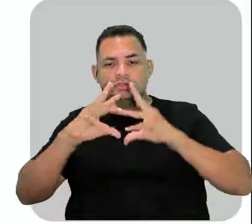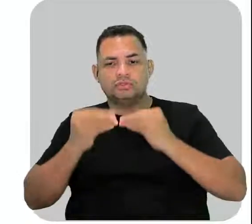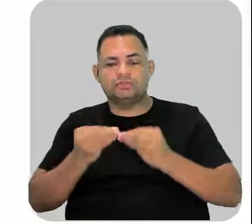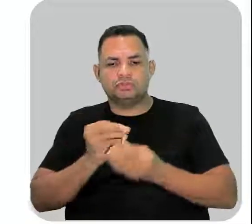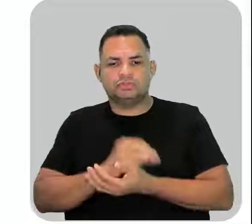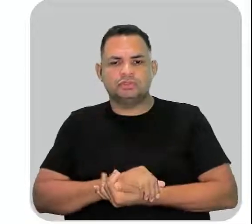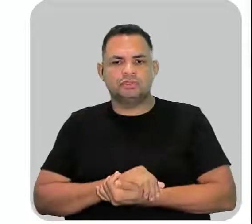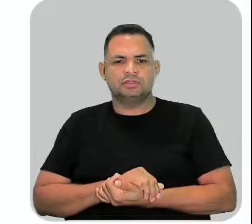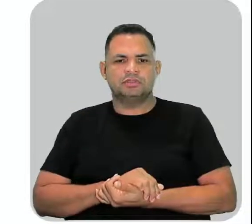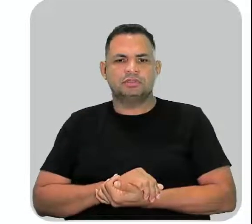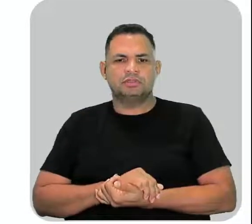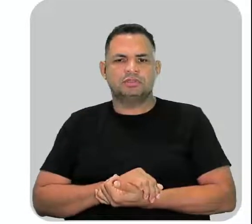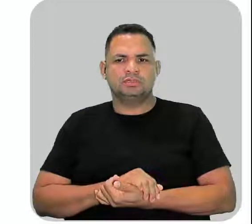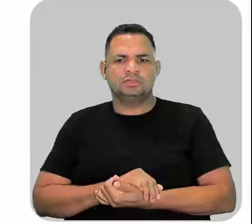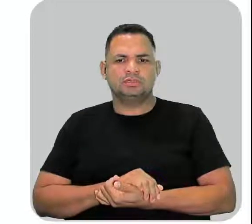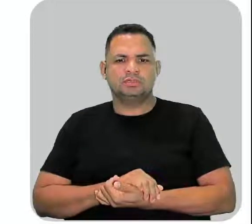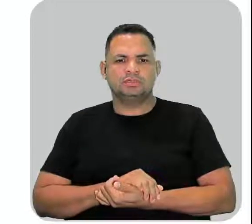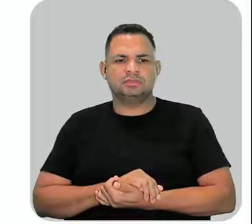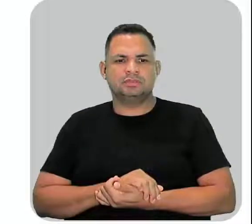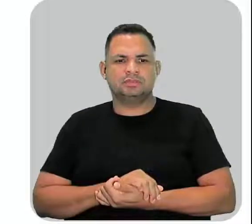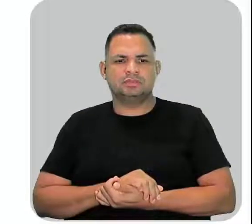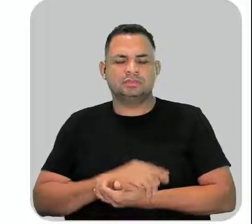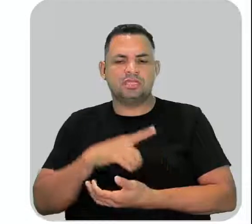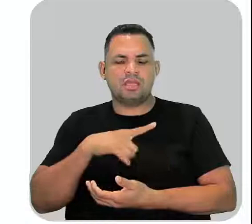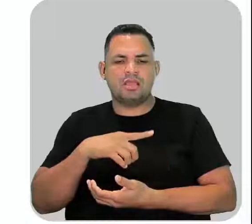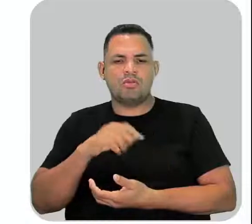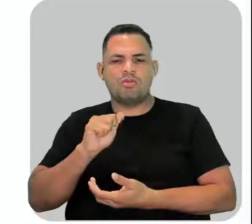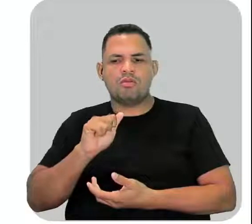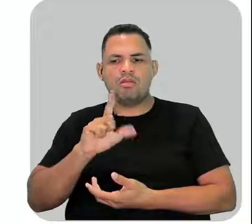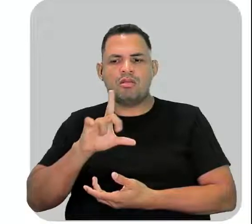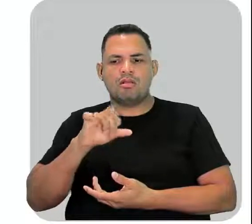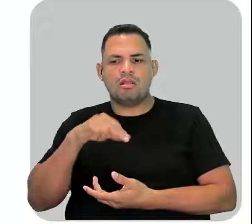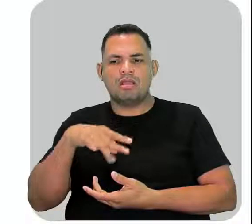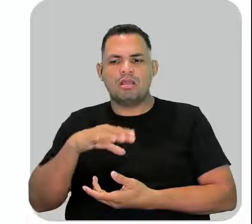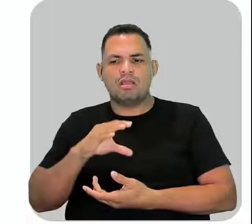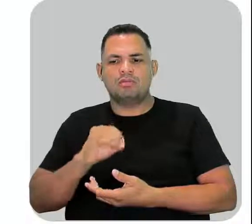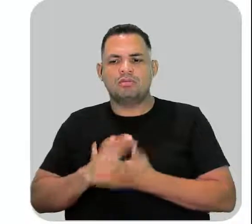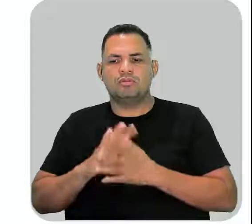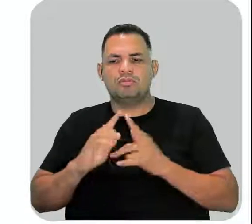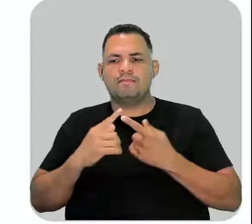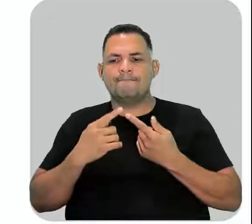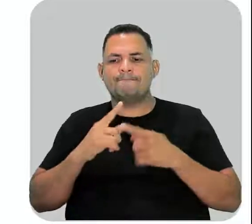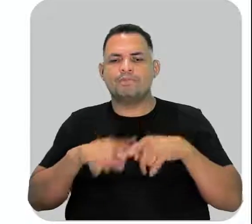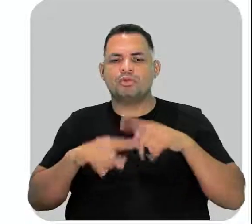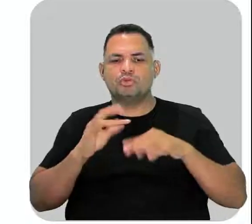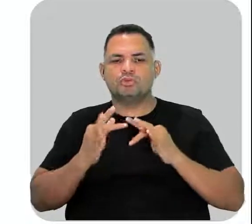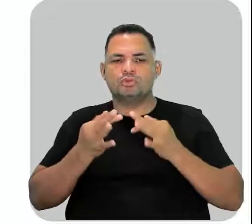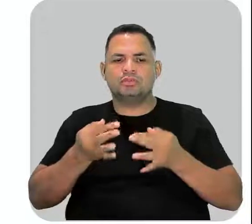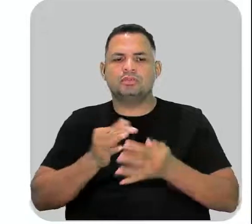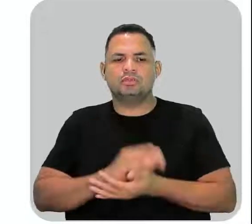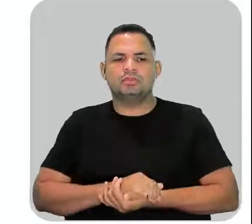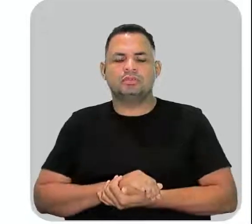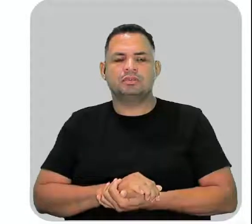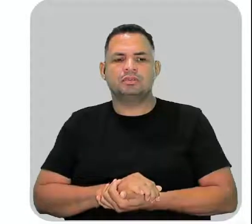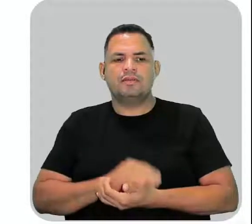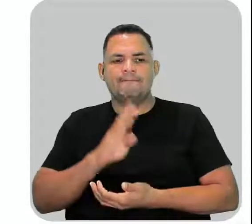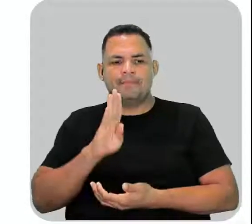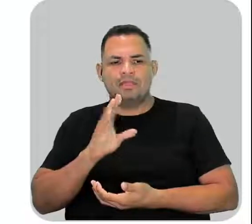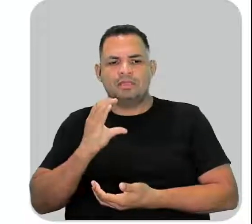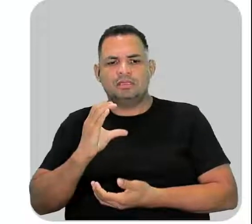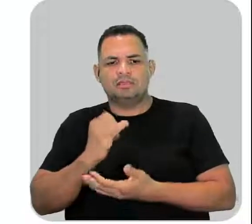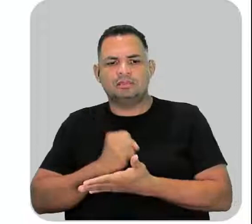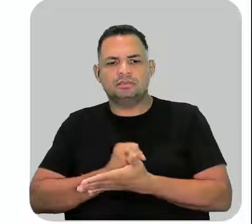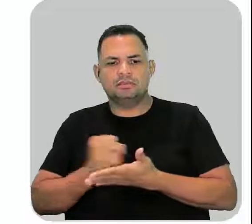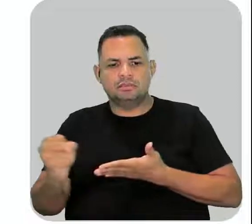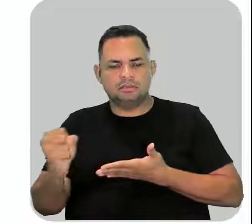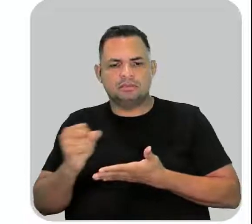faço hidrogenação total, eu tenho um alcano como produto final. Então, a letra D e a letra C está